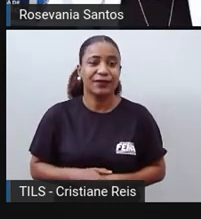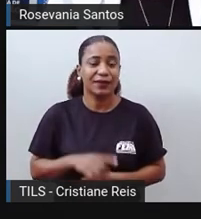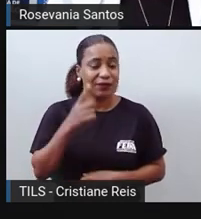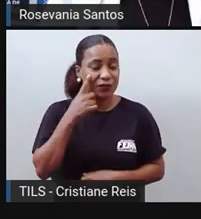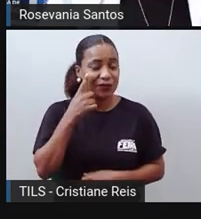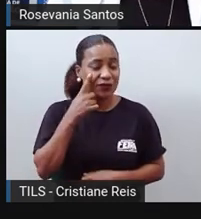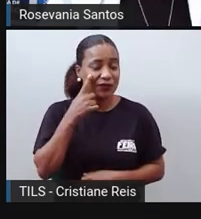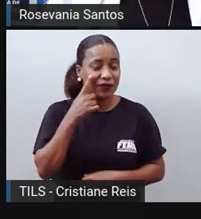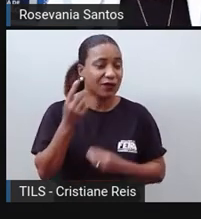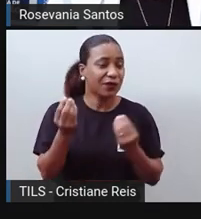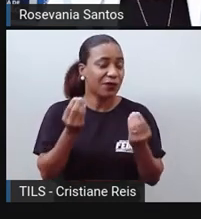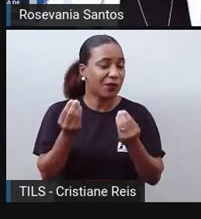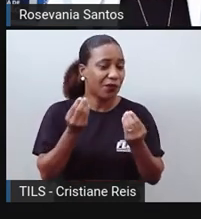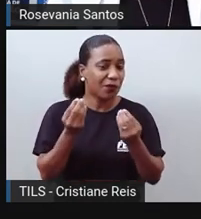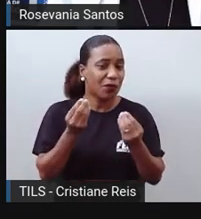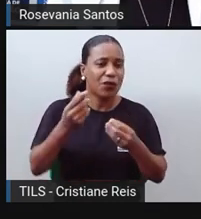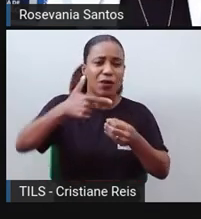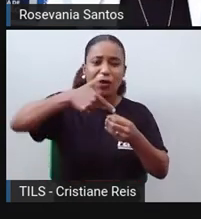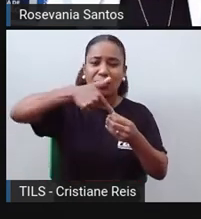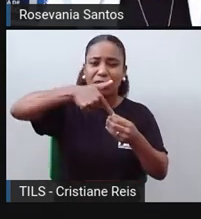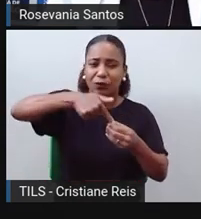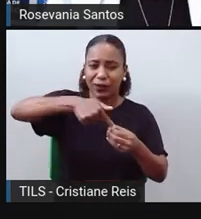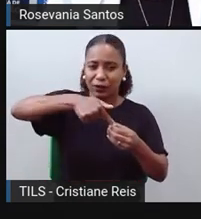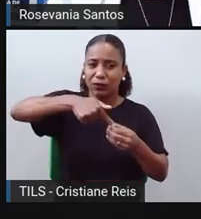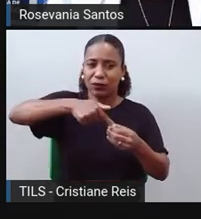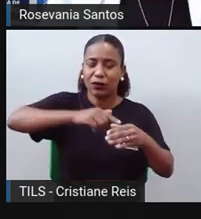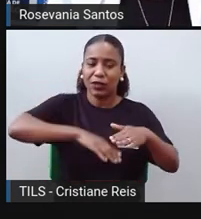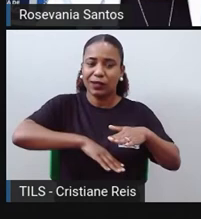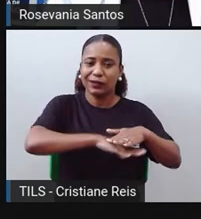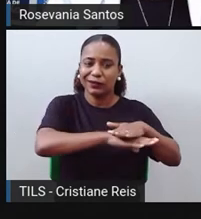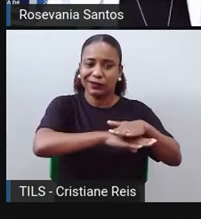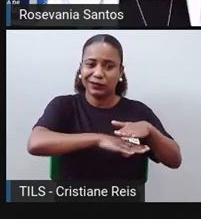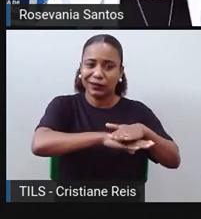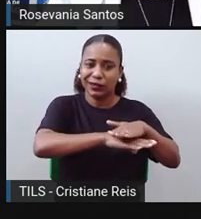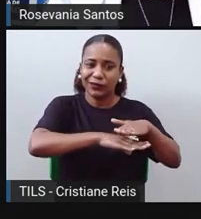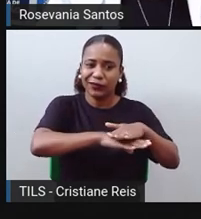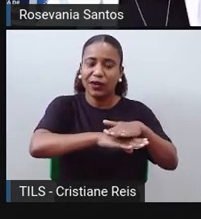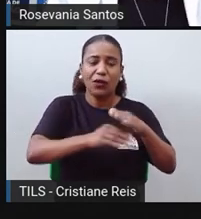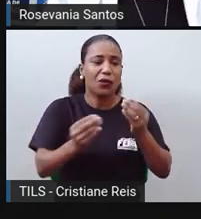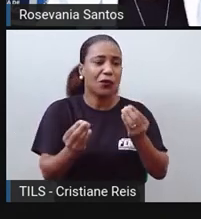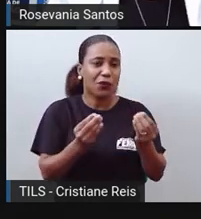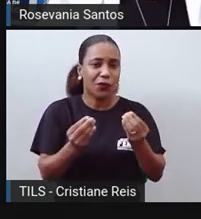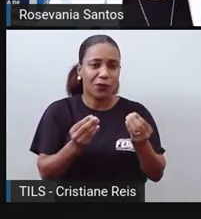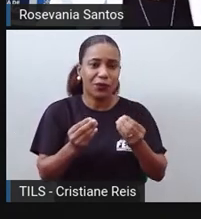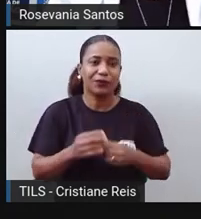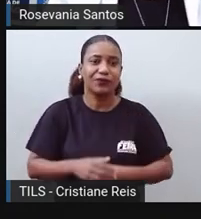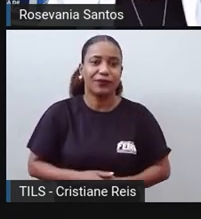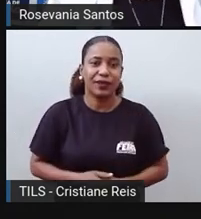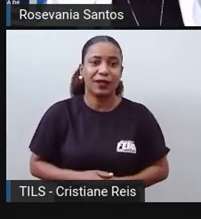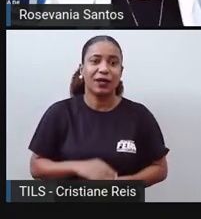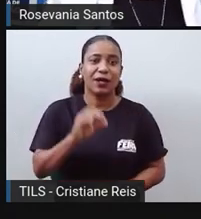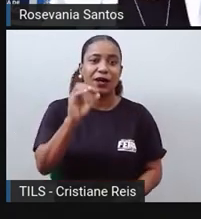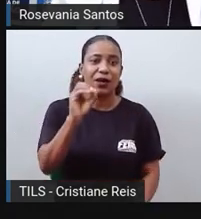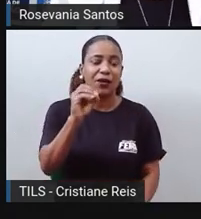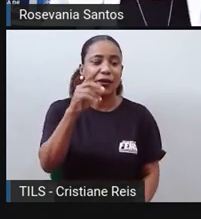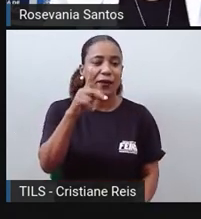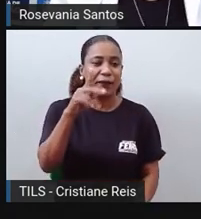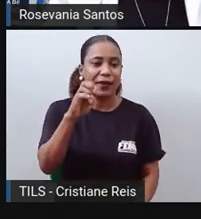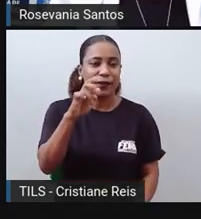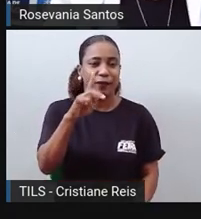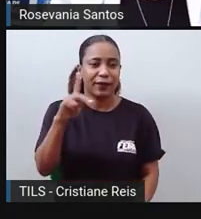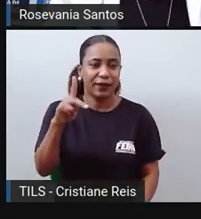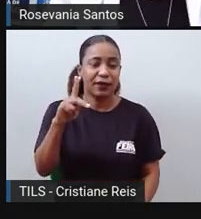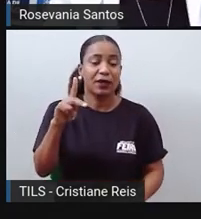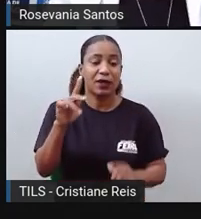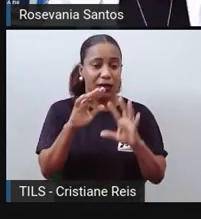né, das reservas, aí vocês vão perceber aqui que a OPEP, né, que são a Organização dos Países Produtores e Exportadores